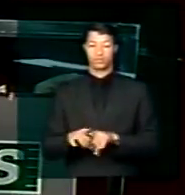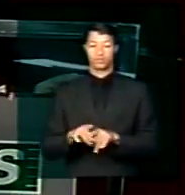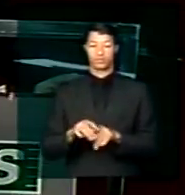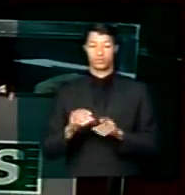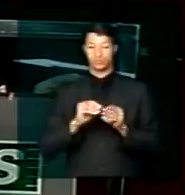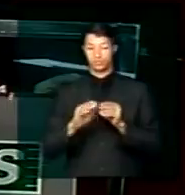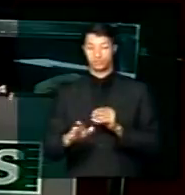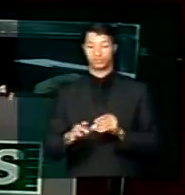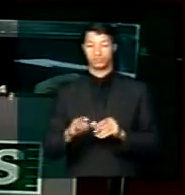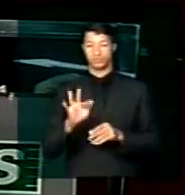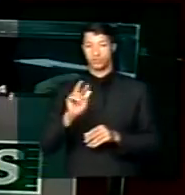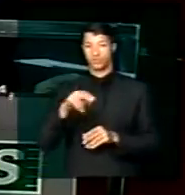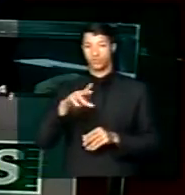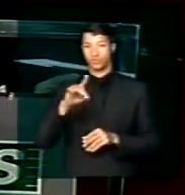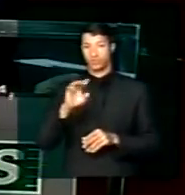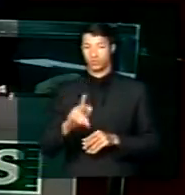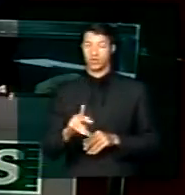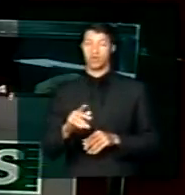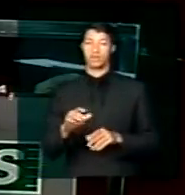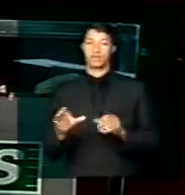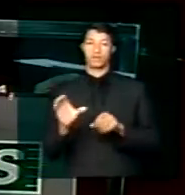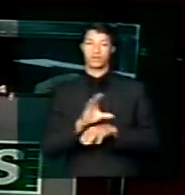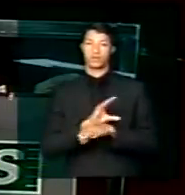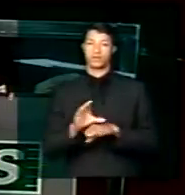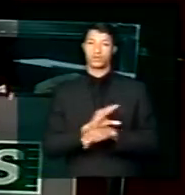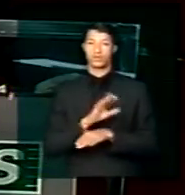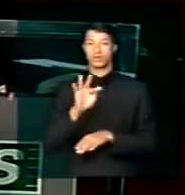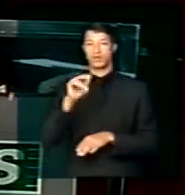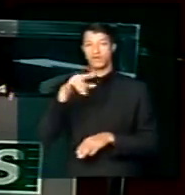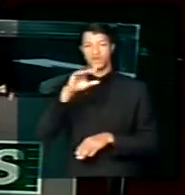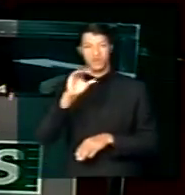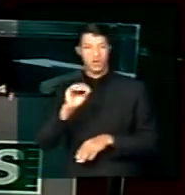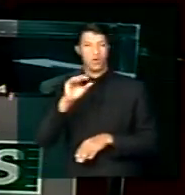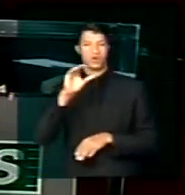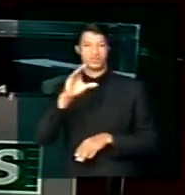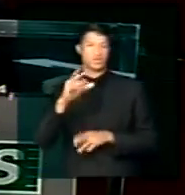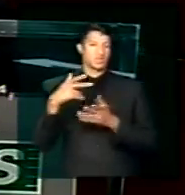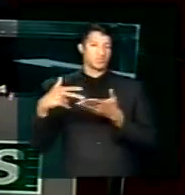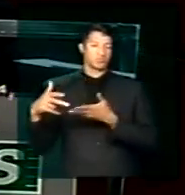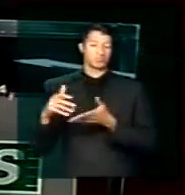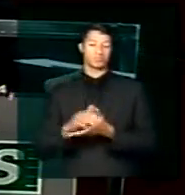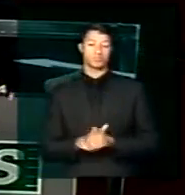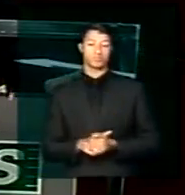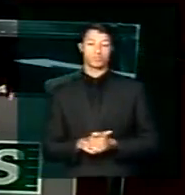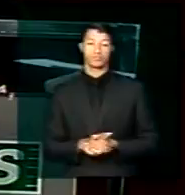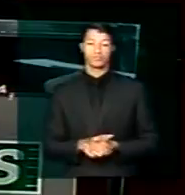da exportação, Fundeb, os fundos constitucionais FNE, FNO e FNC. Pode passar.